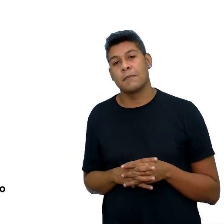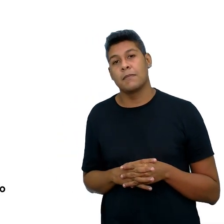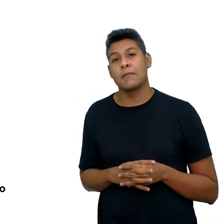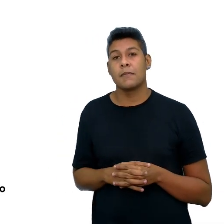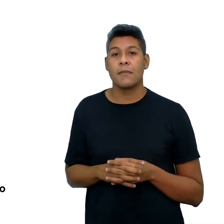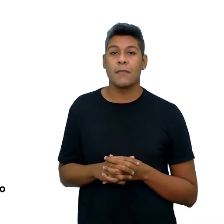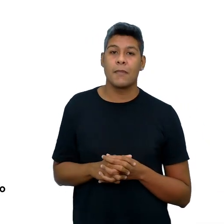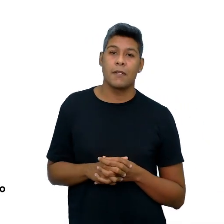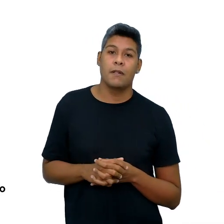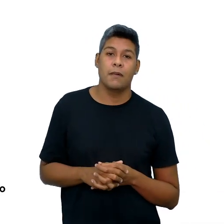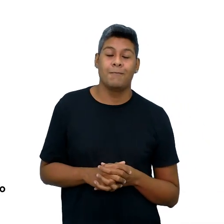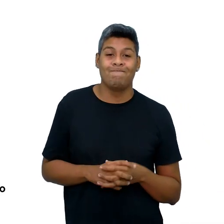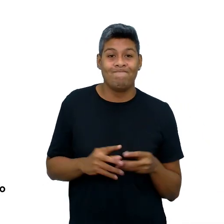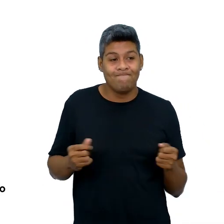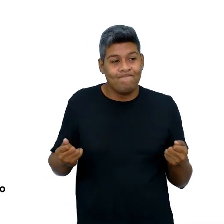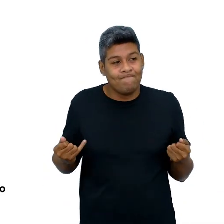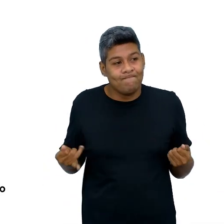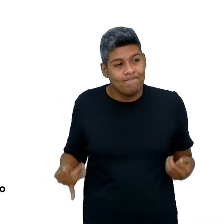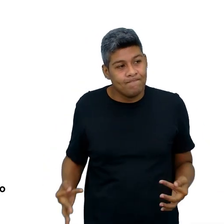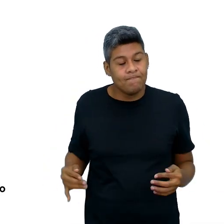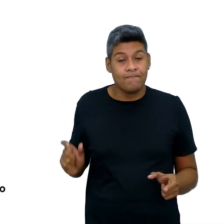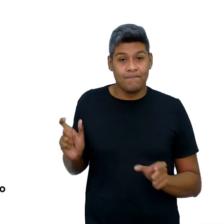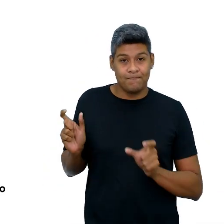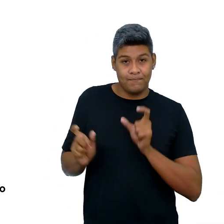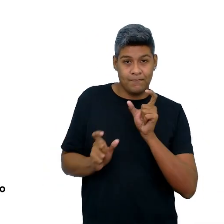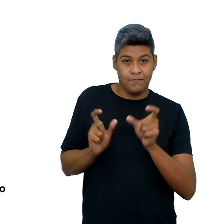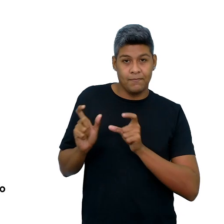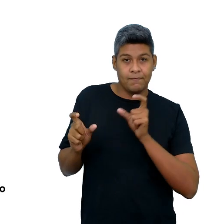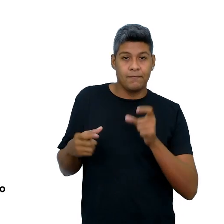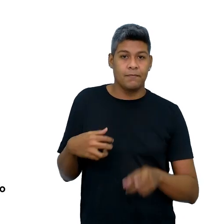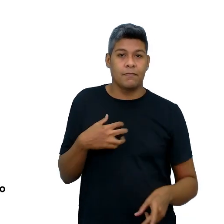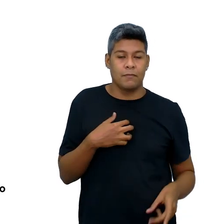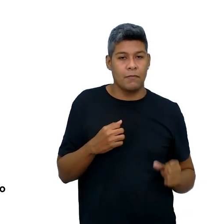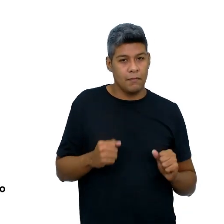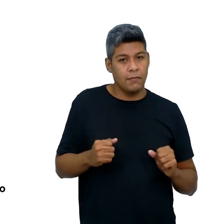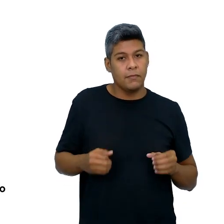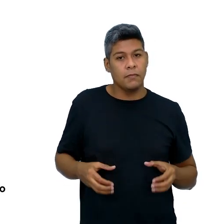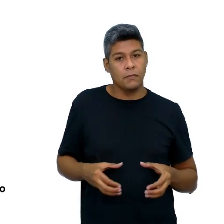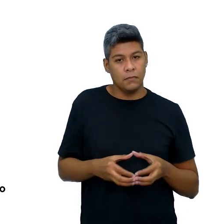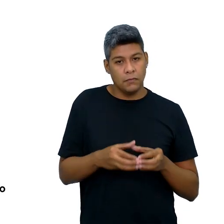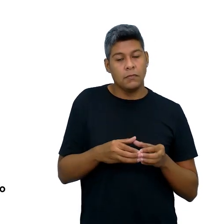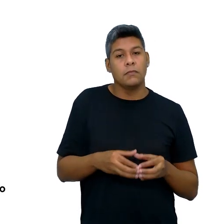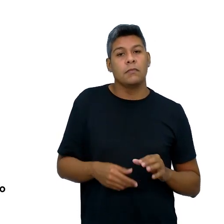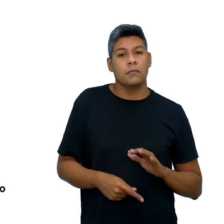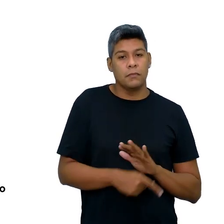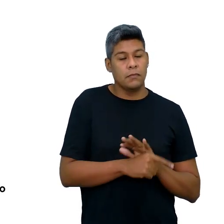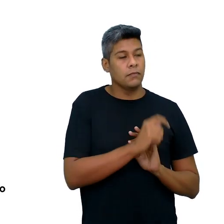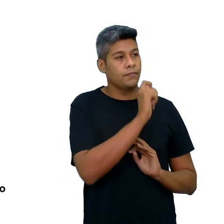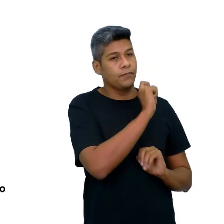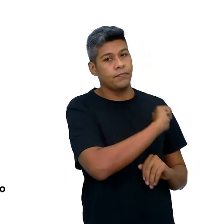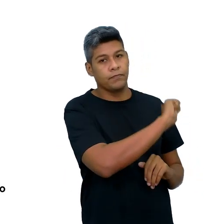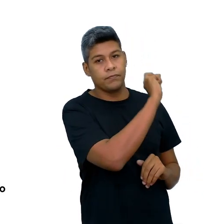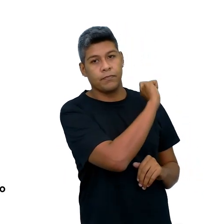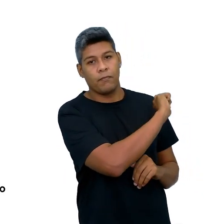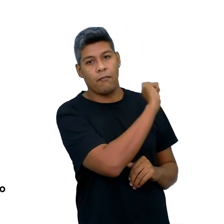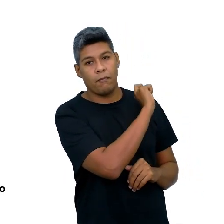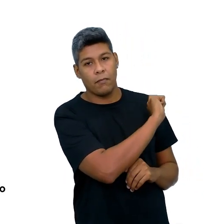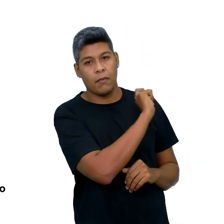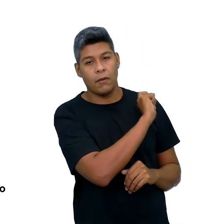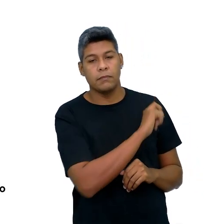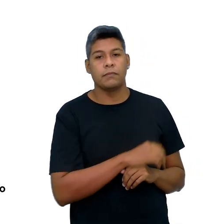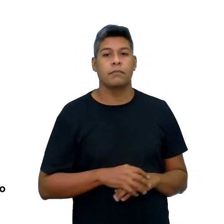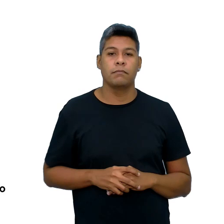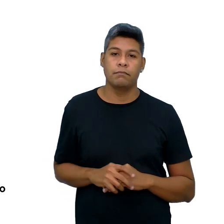Construir uma definição para essa palavra impacto. Pode ser de forma coletiva, fazendo os registros na lousa, né, e a partir